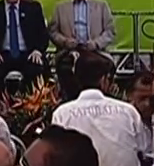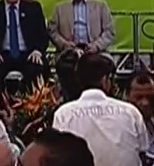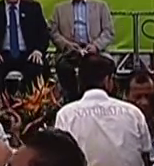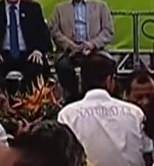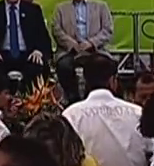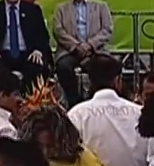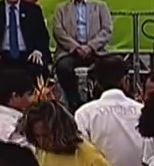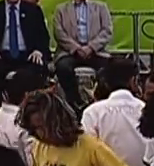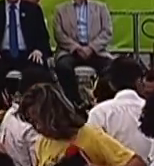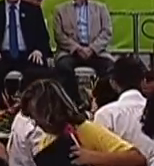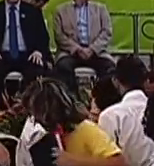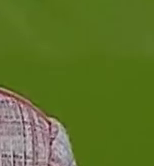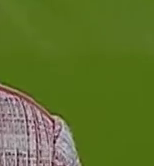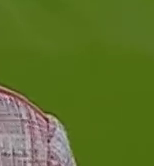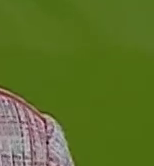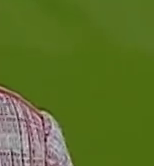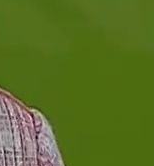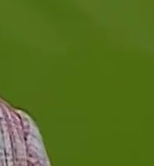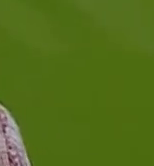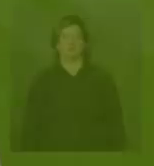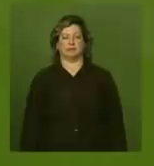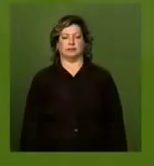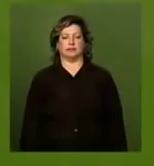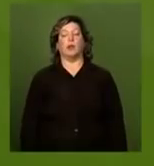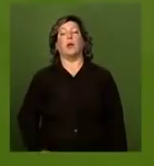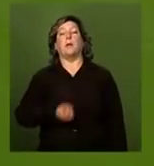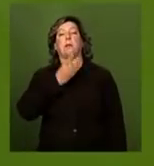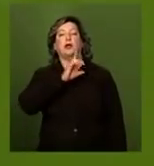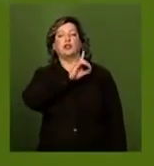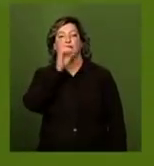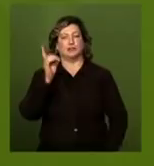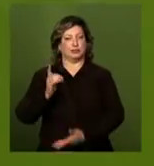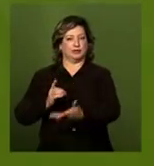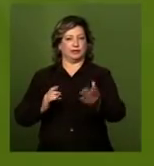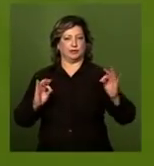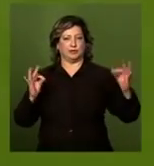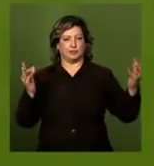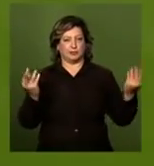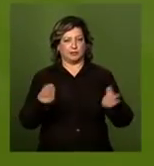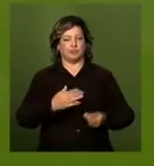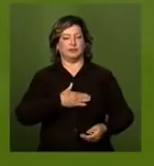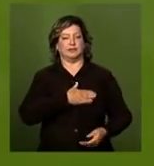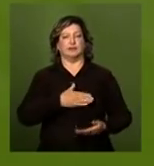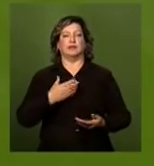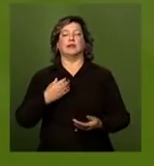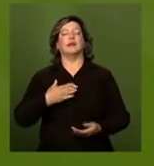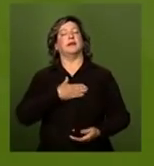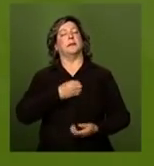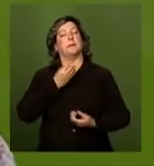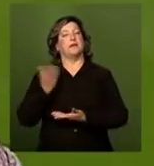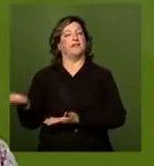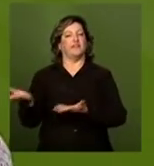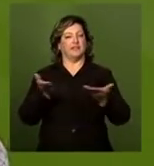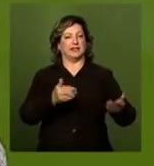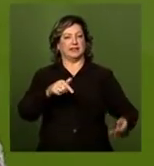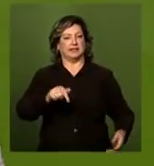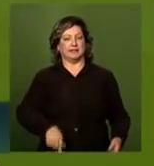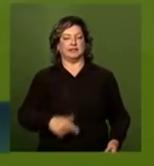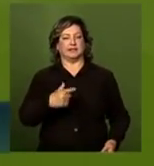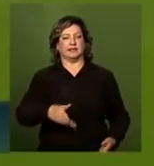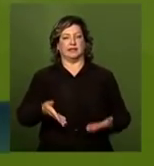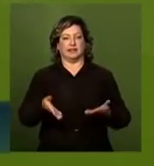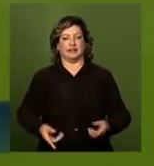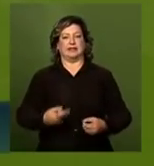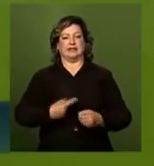Costa muito bom dia a todos e todas seja bem-vinda mais uma vez a Governador